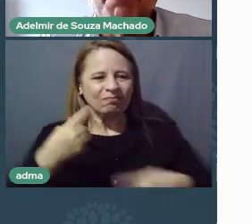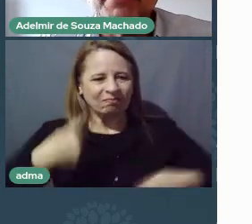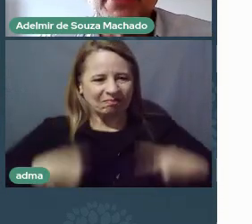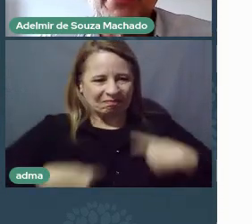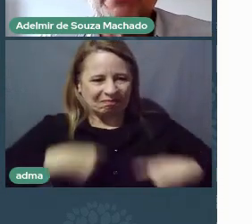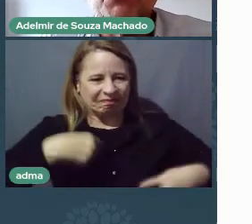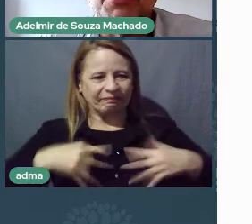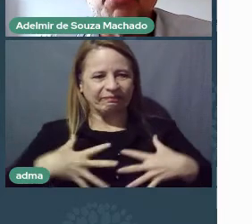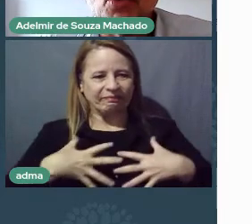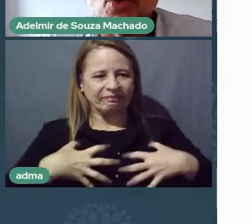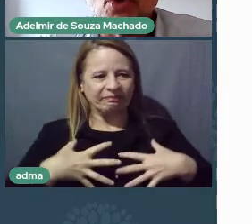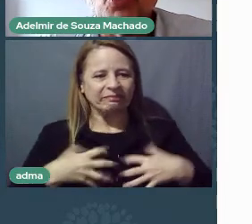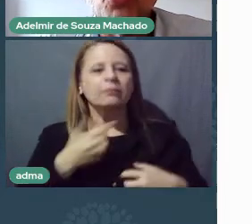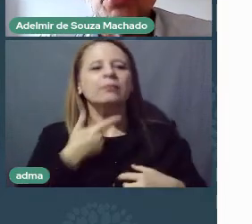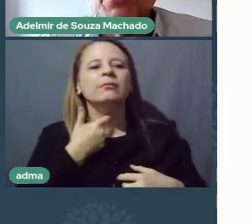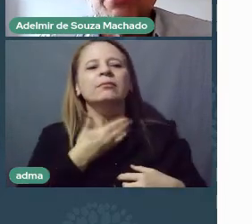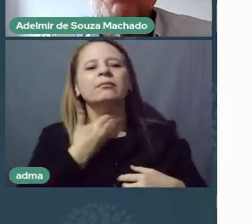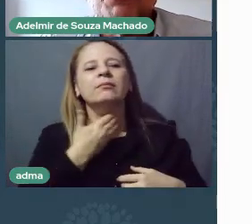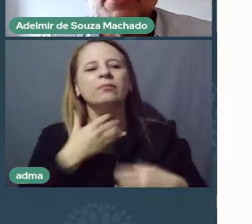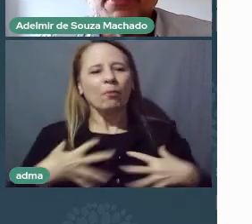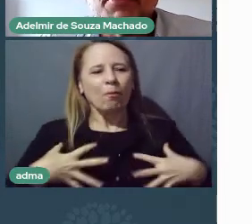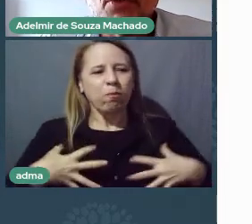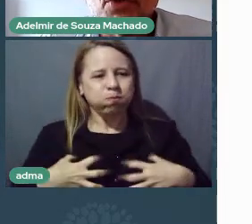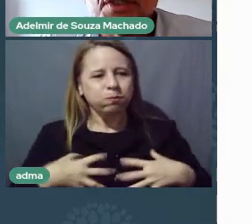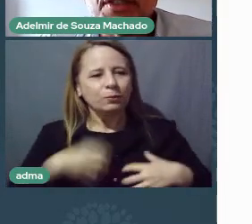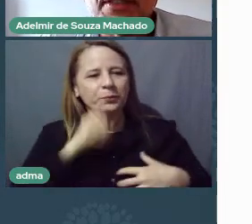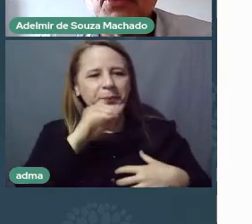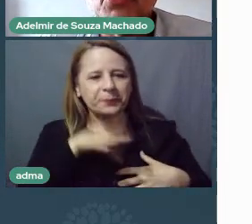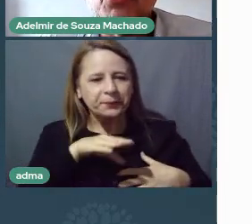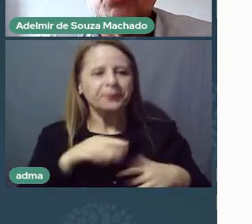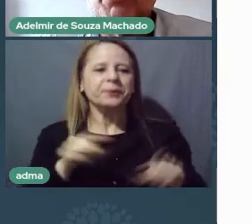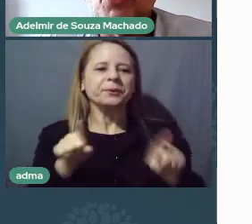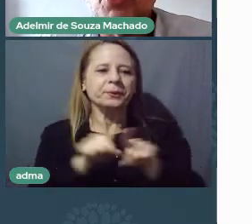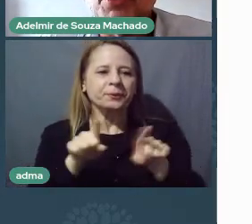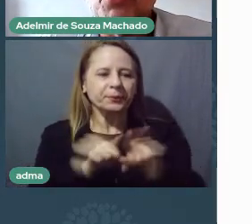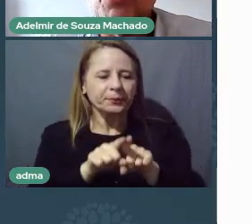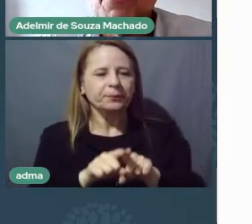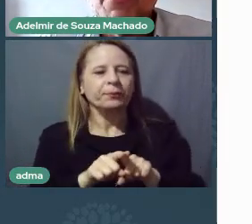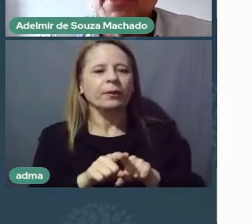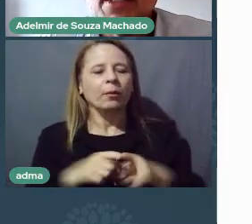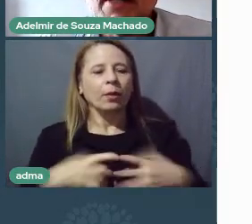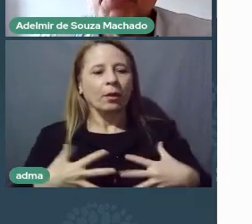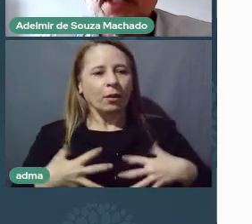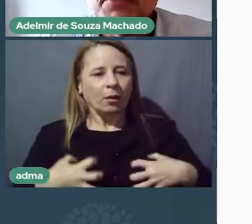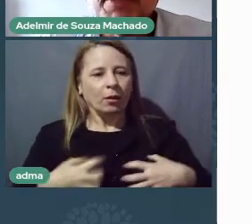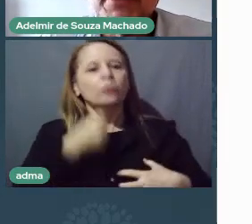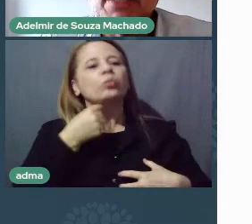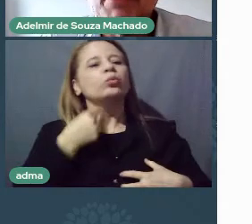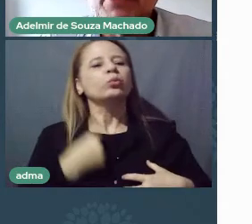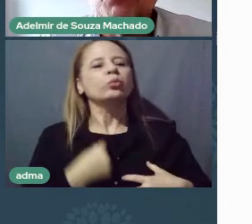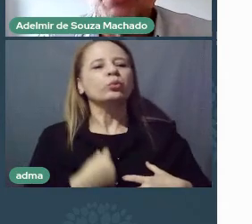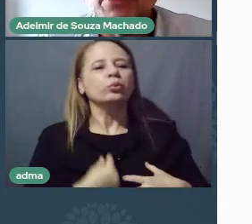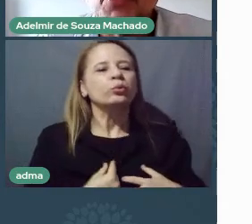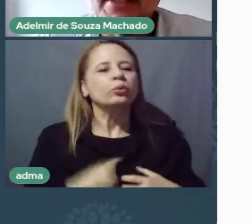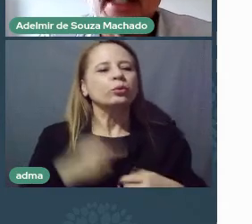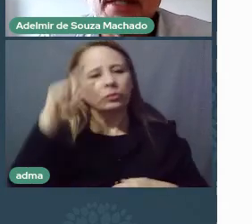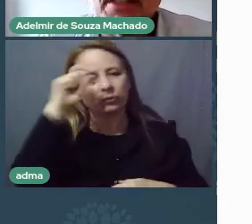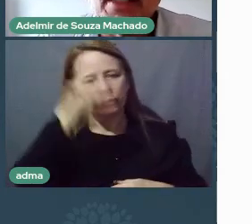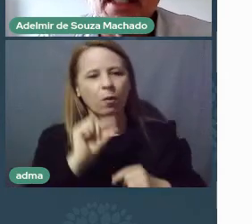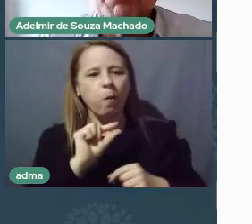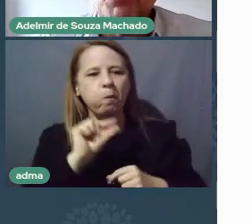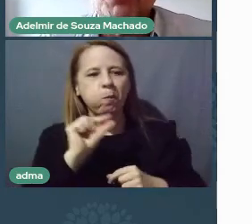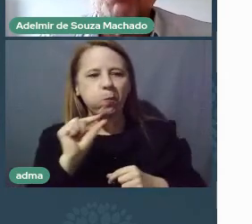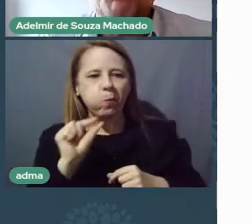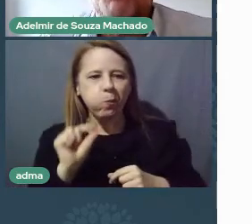promove hipersecreção de muco, constrição do brônquio e espessamento, né, o